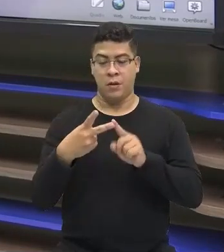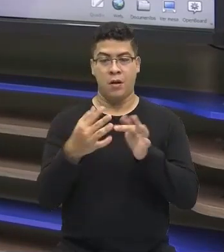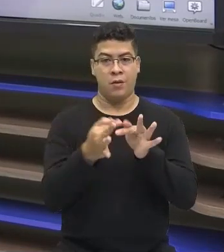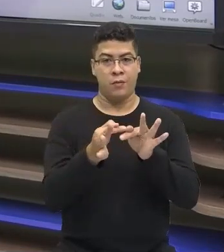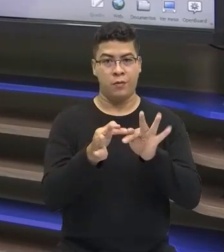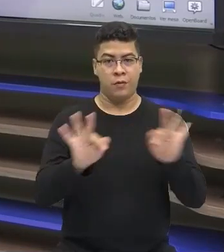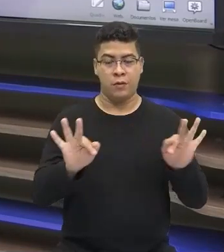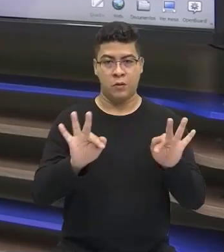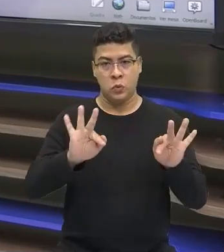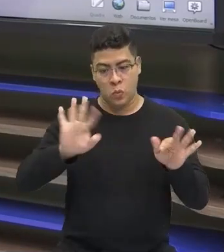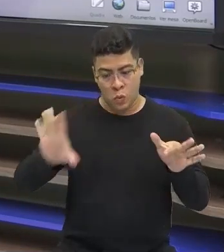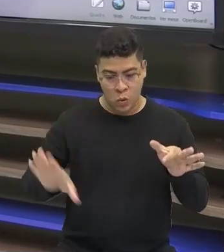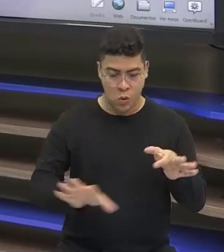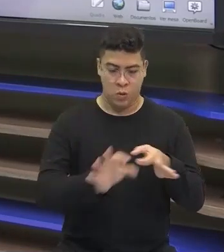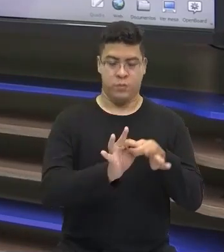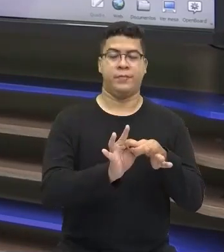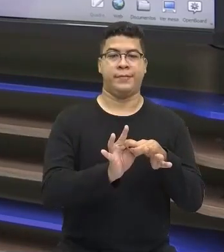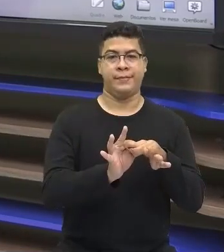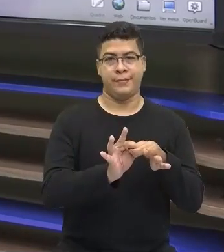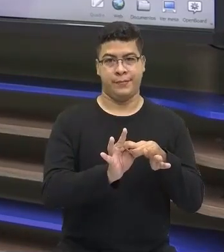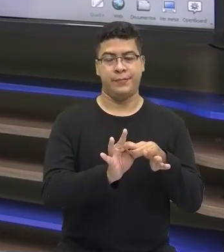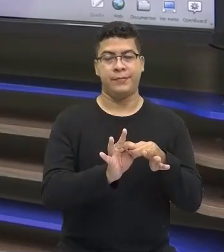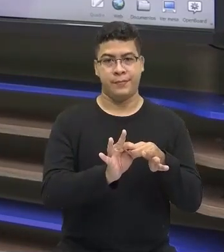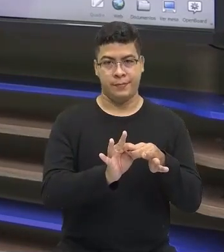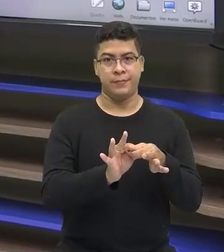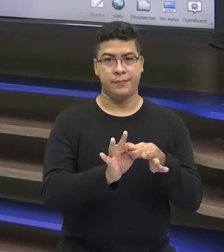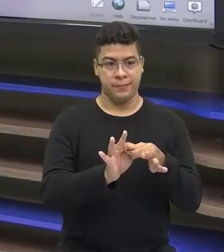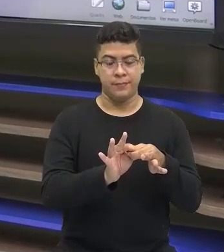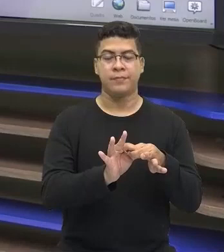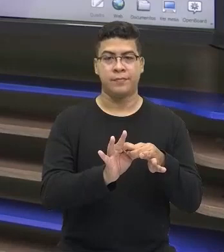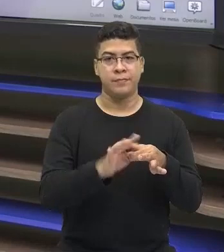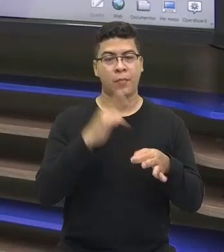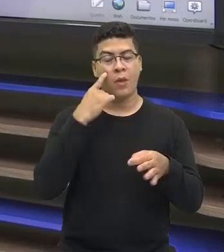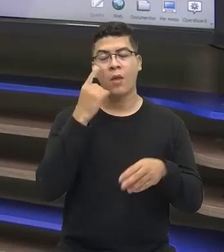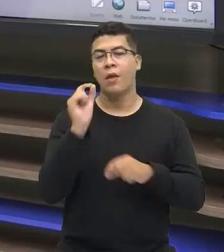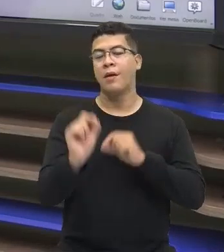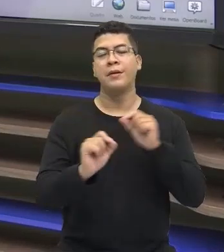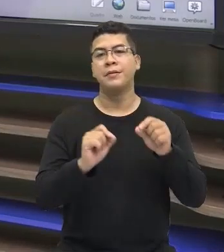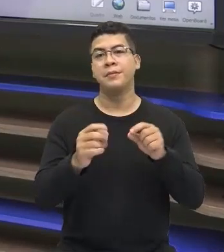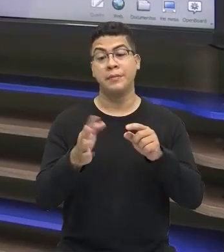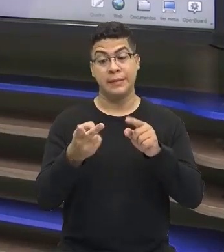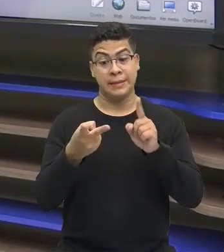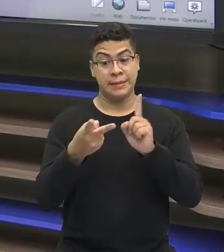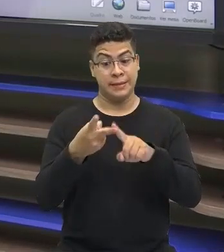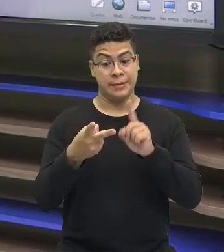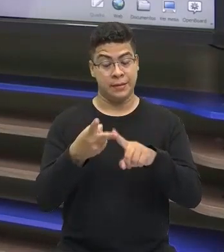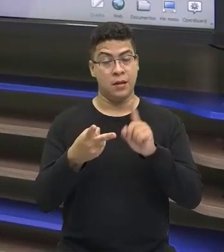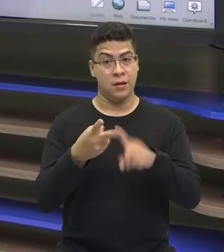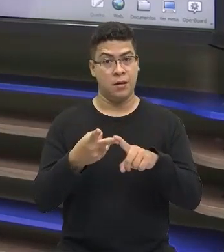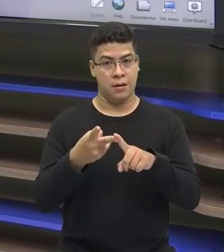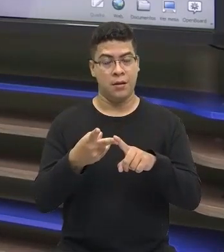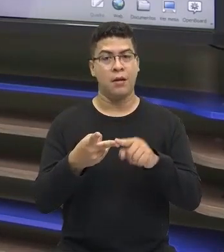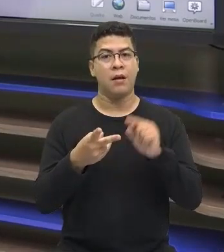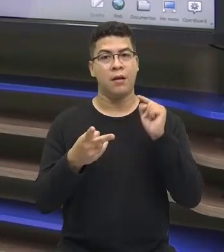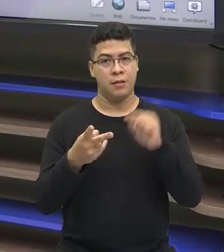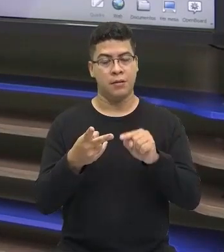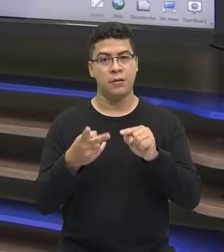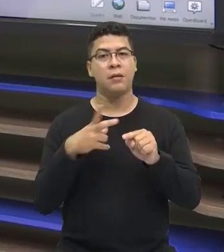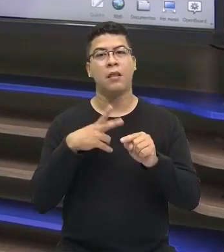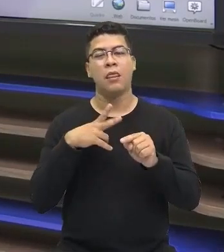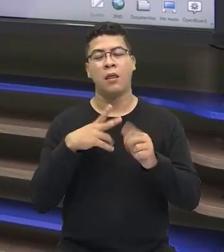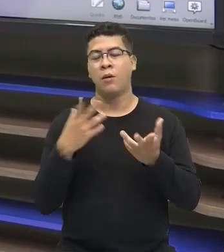ser subordinada a essa oração principal. Essa oração subordinada, ela vai ter um